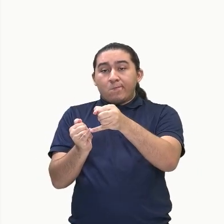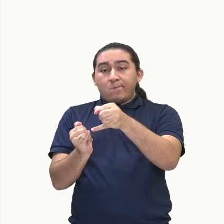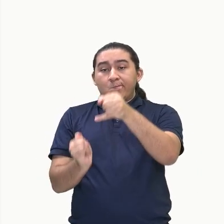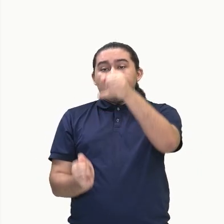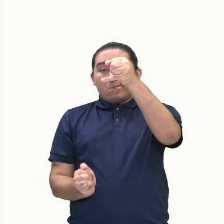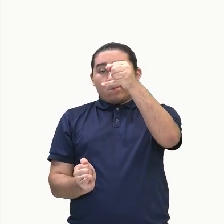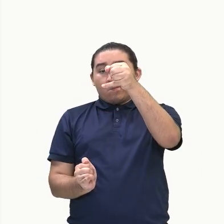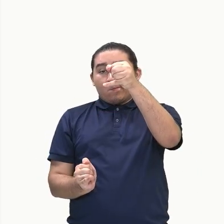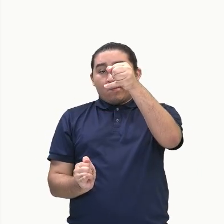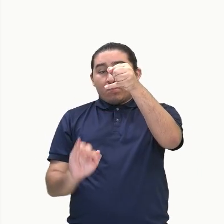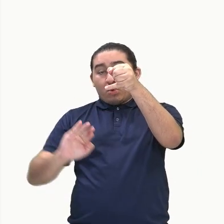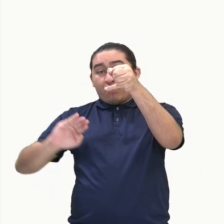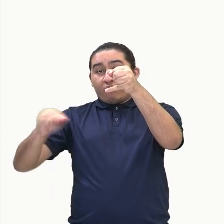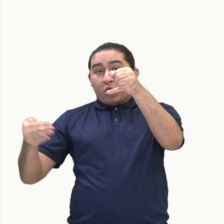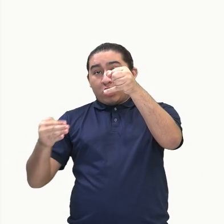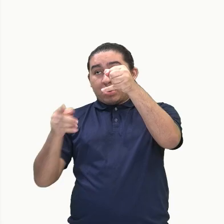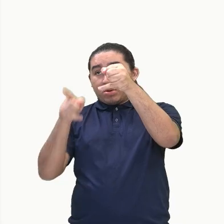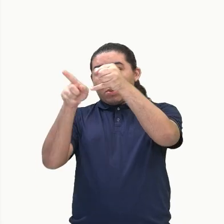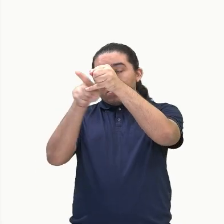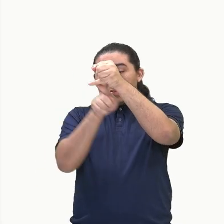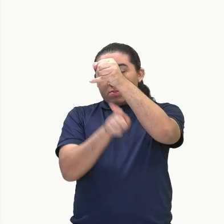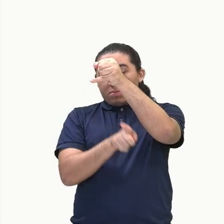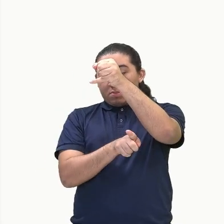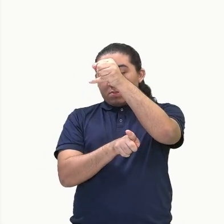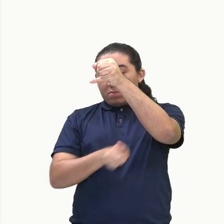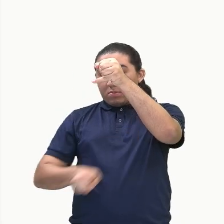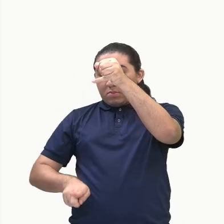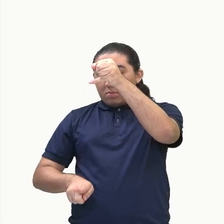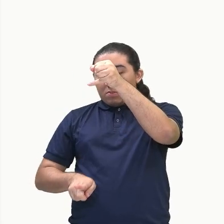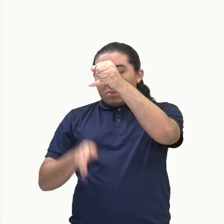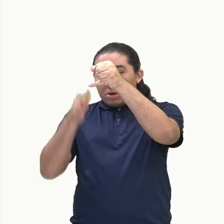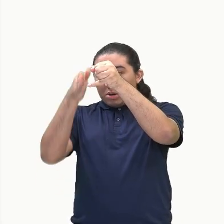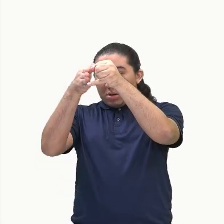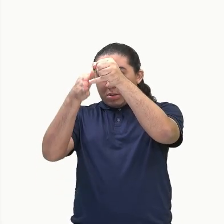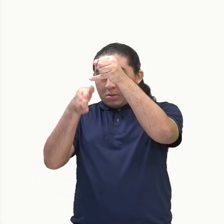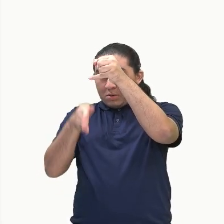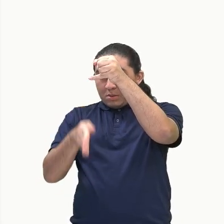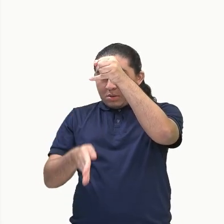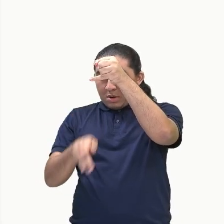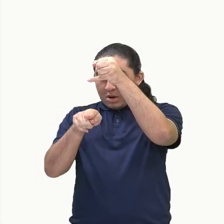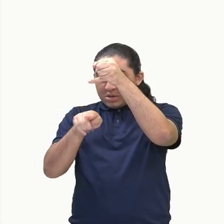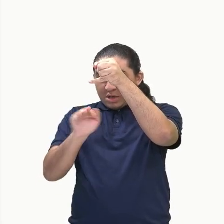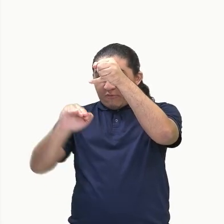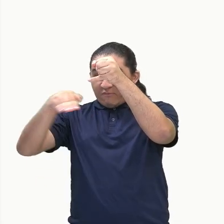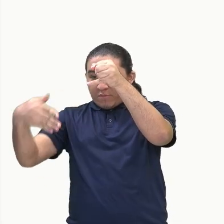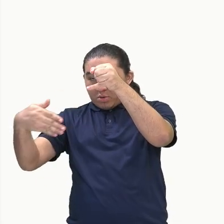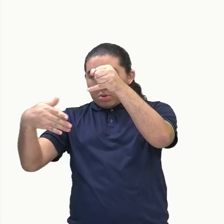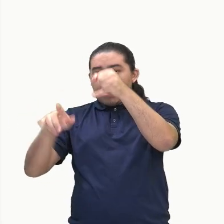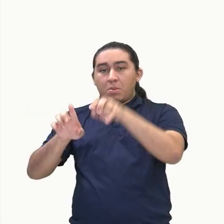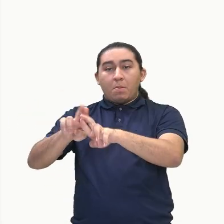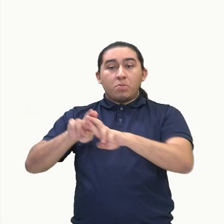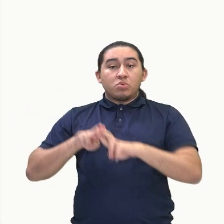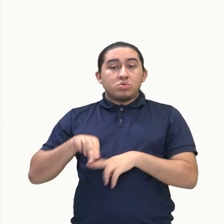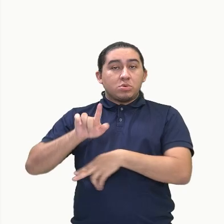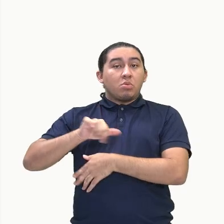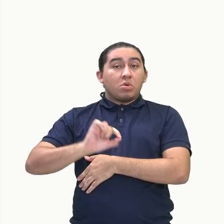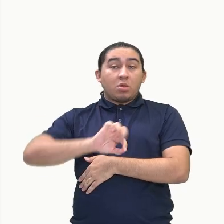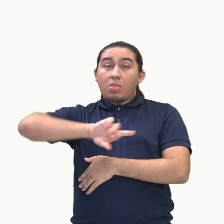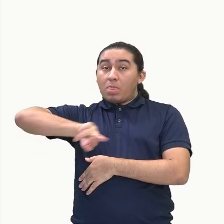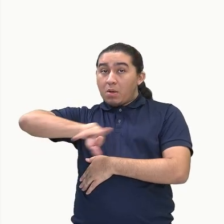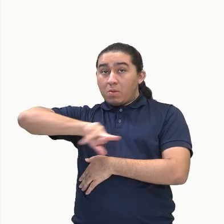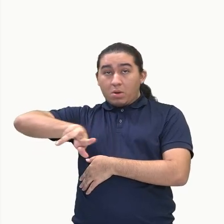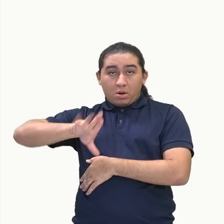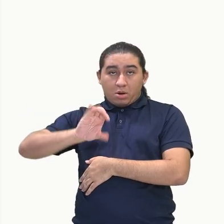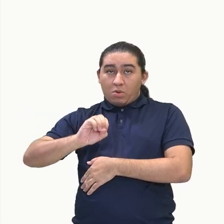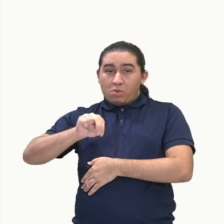reta, ó, em que não está completamente dentro, né? Então, logo, esse polígono é não